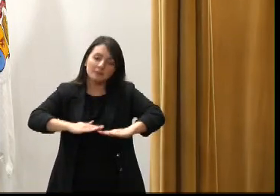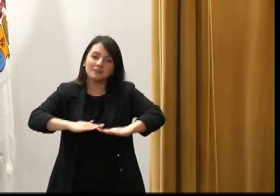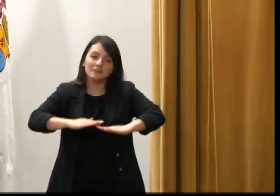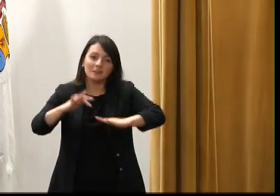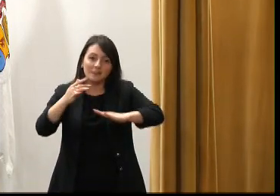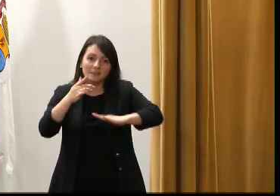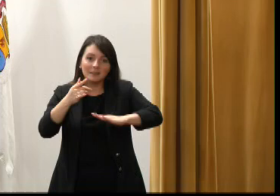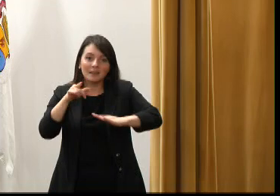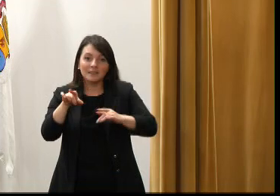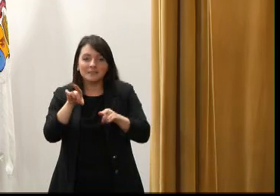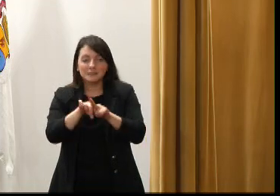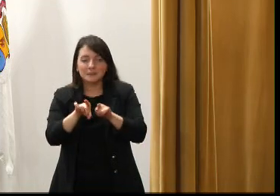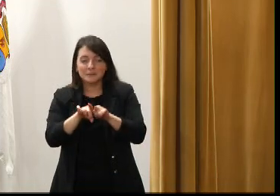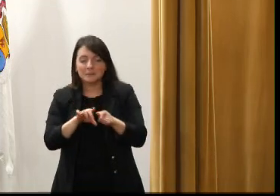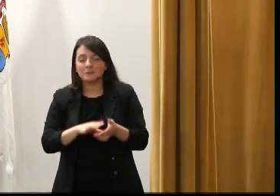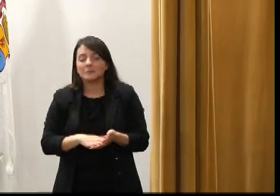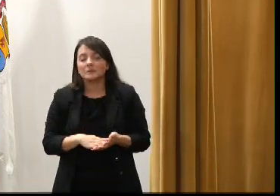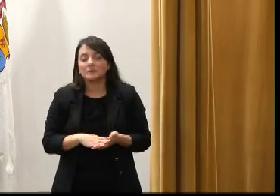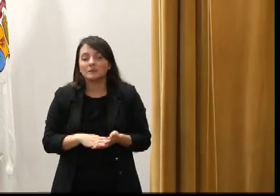o ponto, digamos,